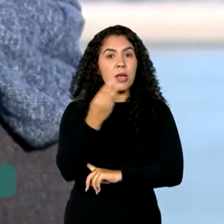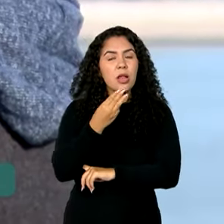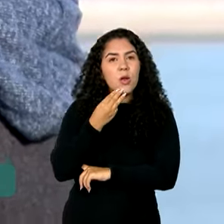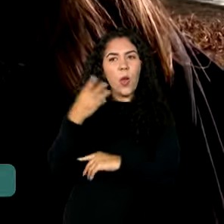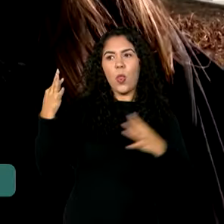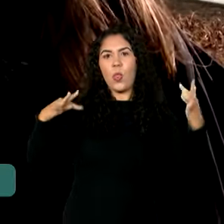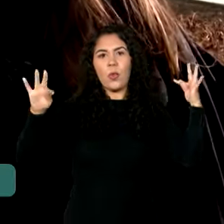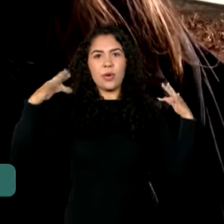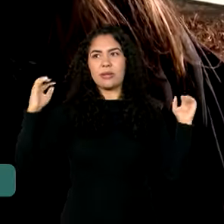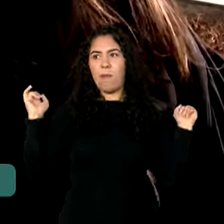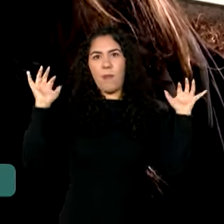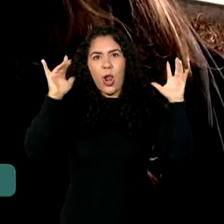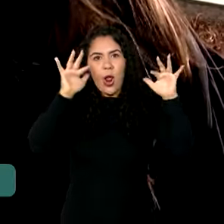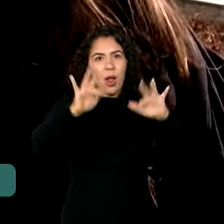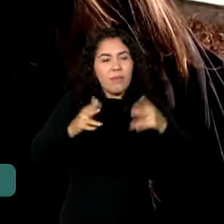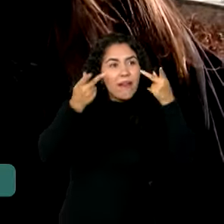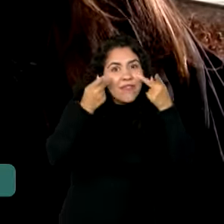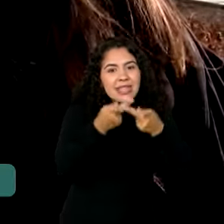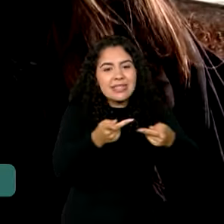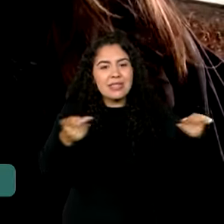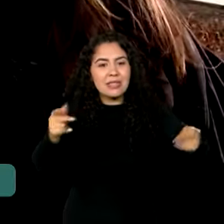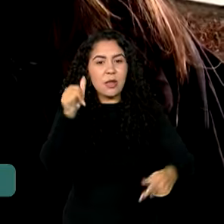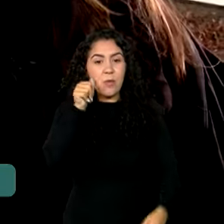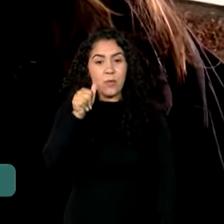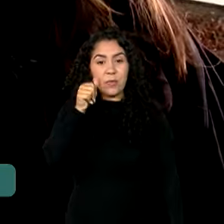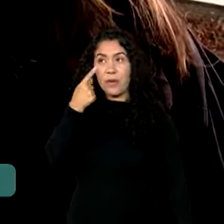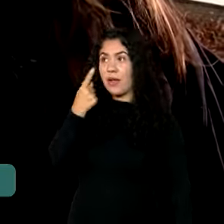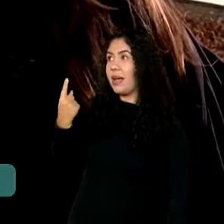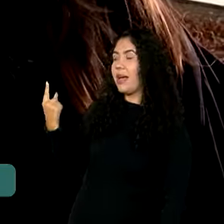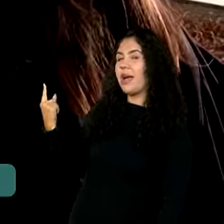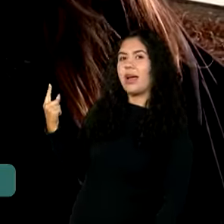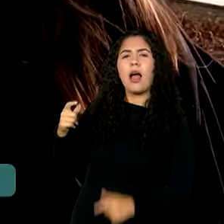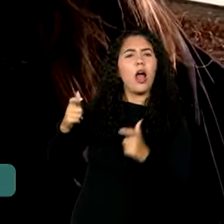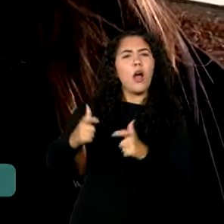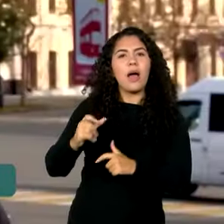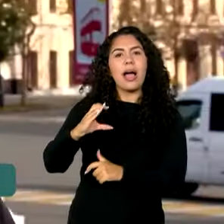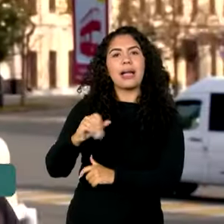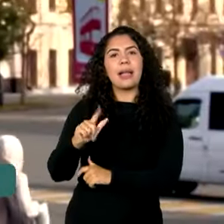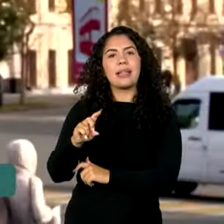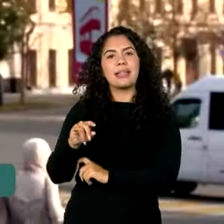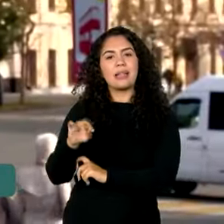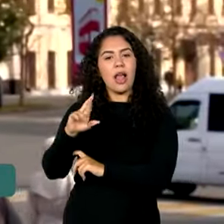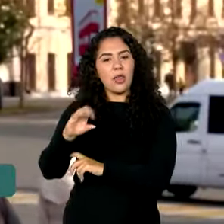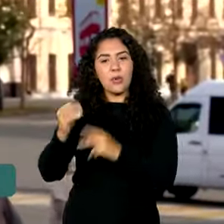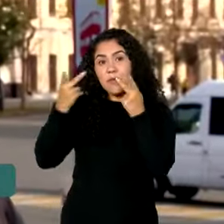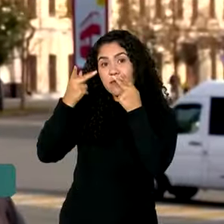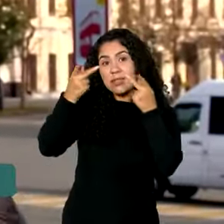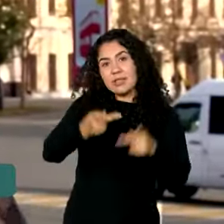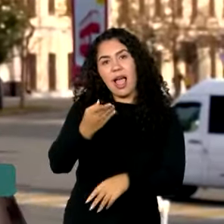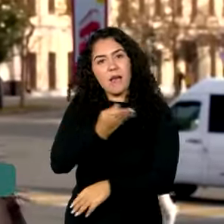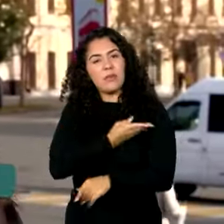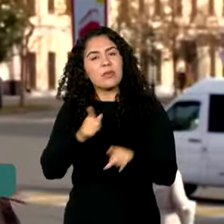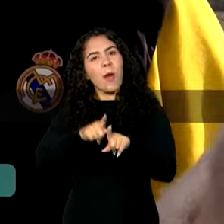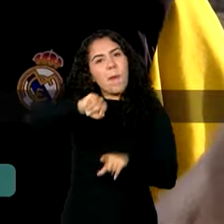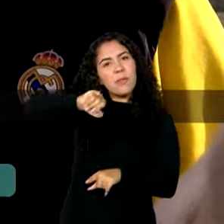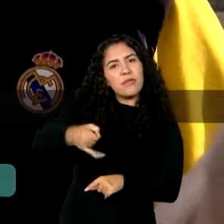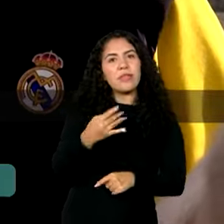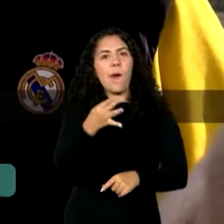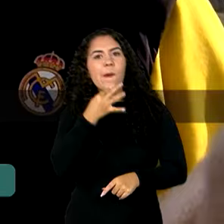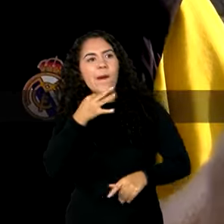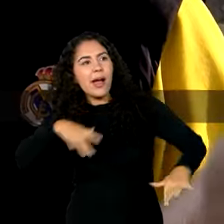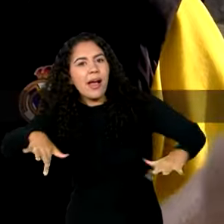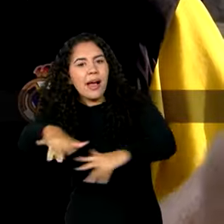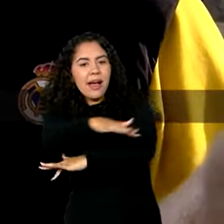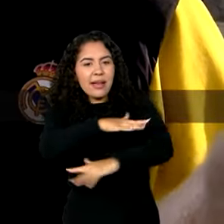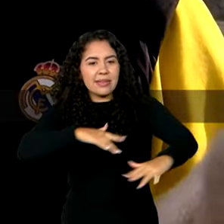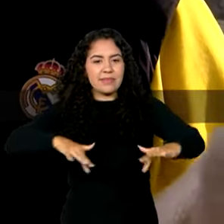os anos. Valéria, que é de Kaliningrado, veio visitar um amigo e aproveitou para conhecer a cidade. And I came